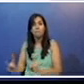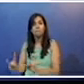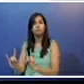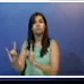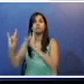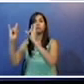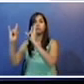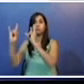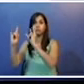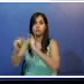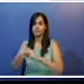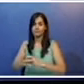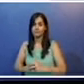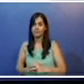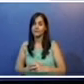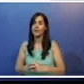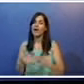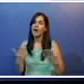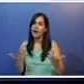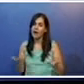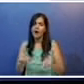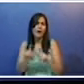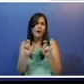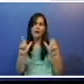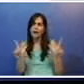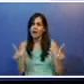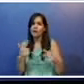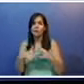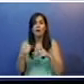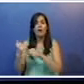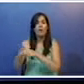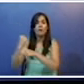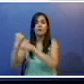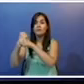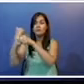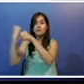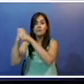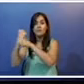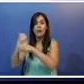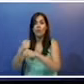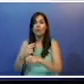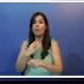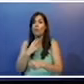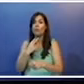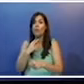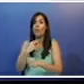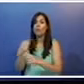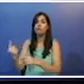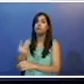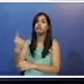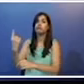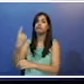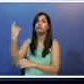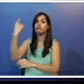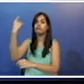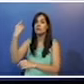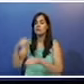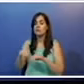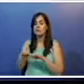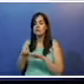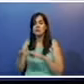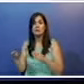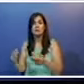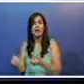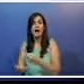do edifício. Obviamente, a construção não poderá ser muito alta se esses fundamentos forem